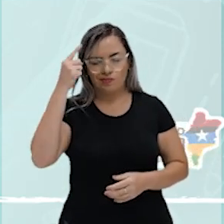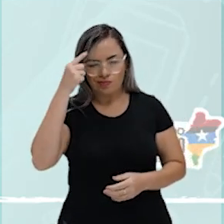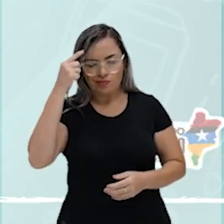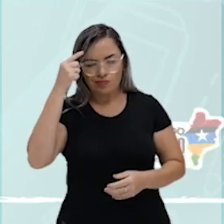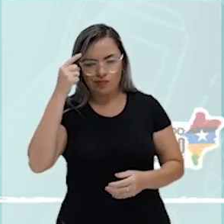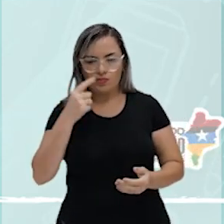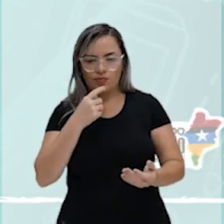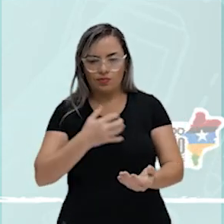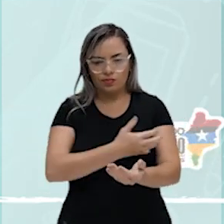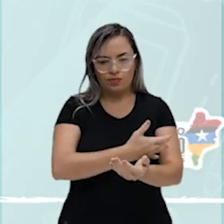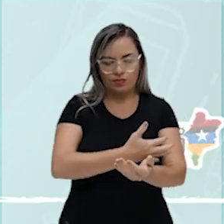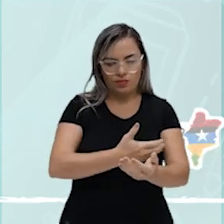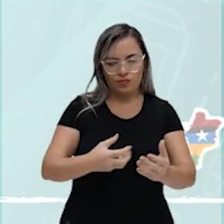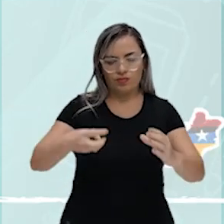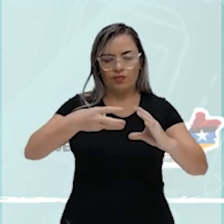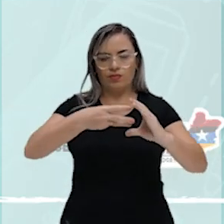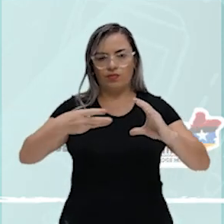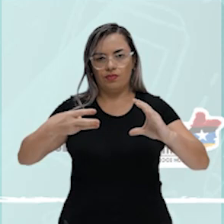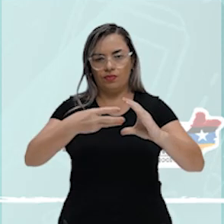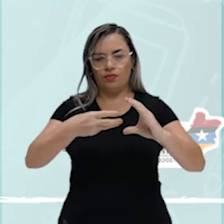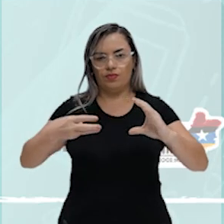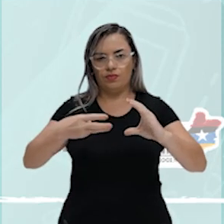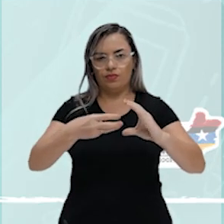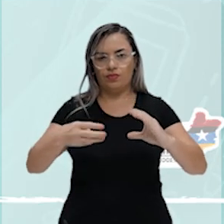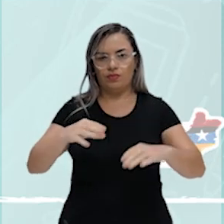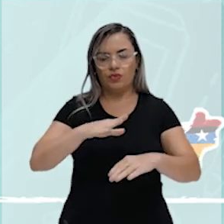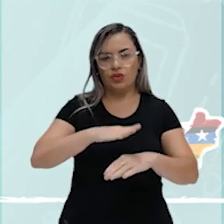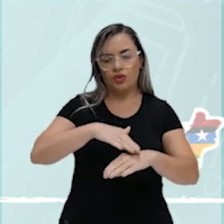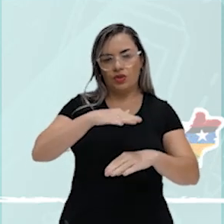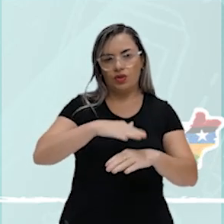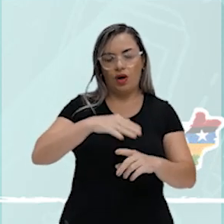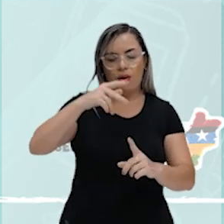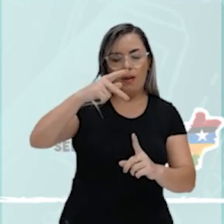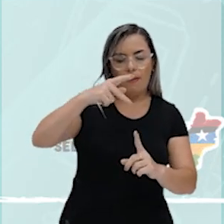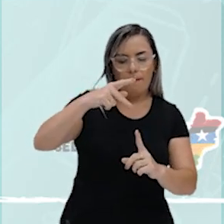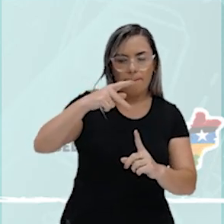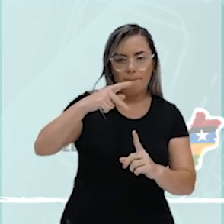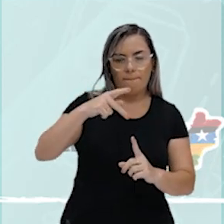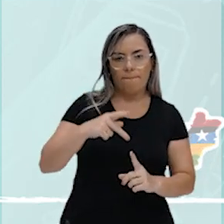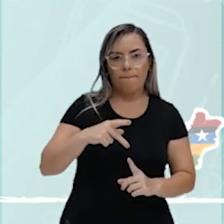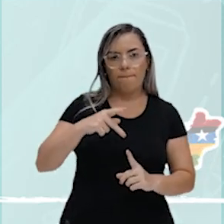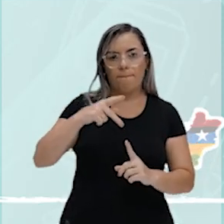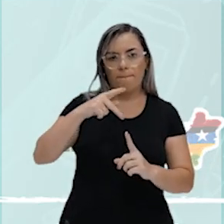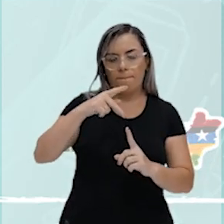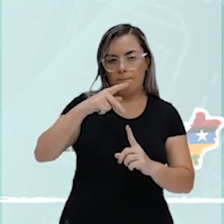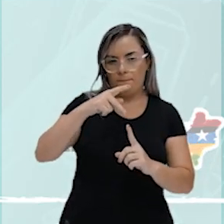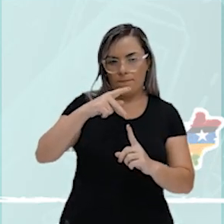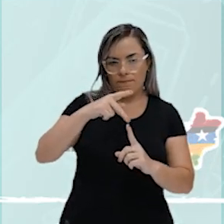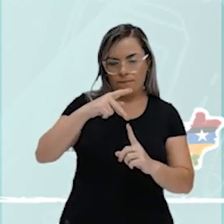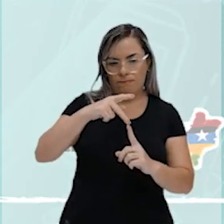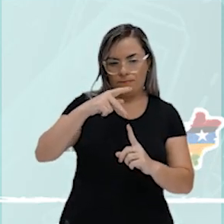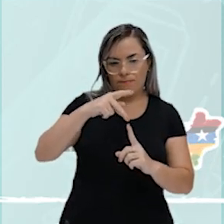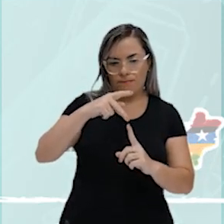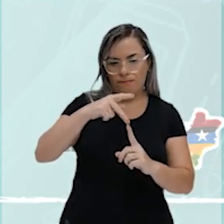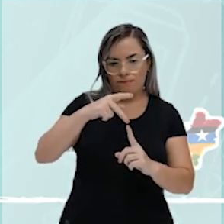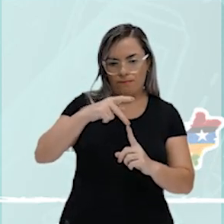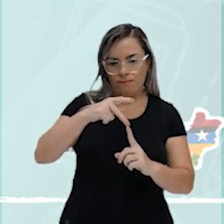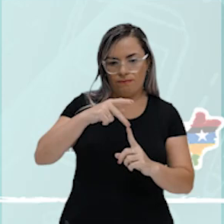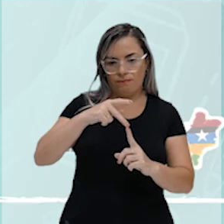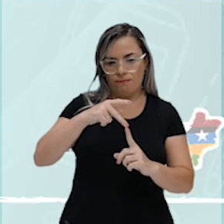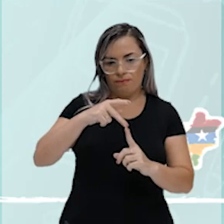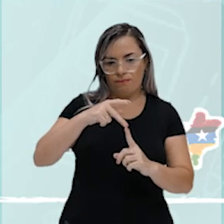um tipo de célula que é chamado de glóbulo vermelho, certo? Ela é chamada de hemácia também, glóbulo